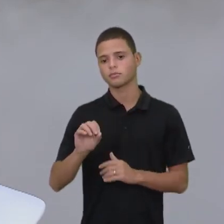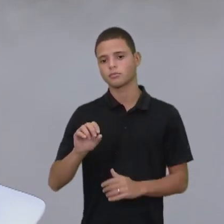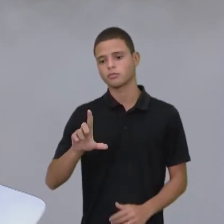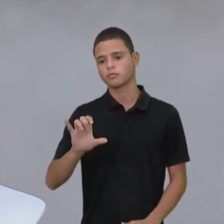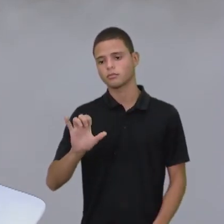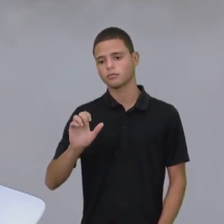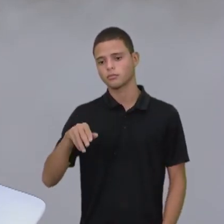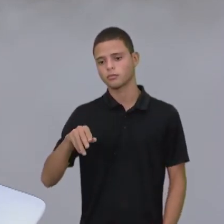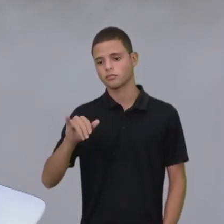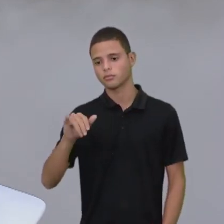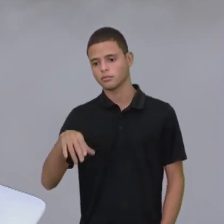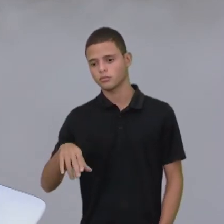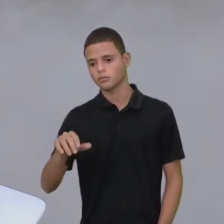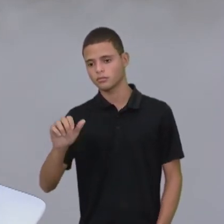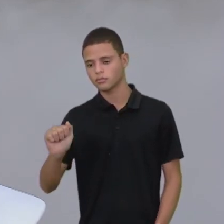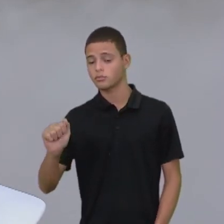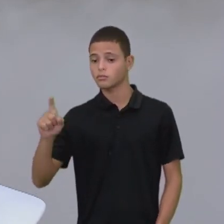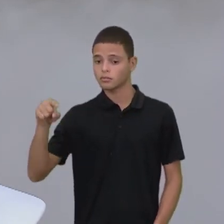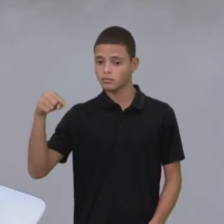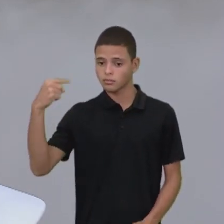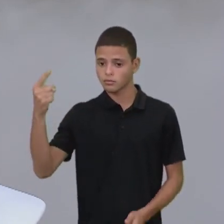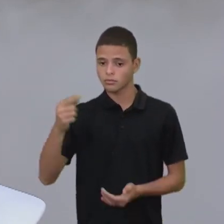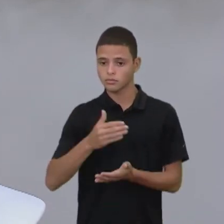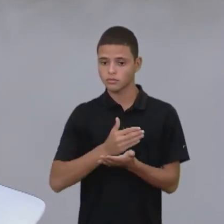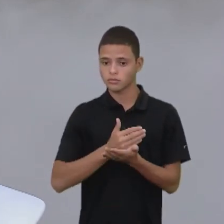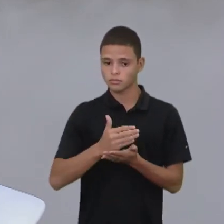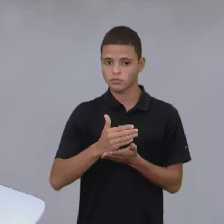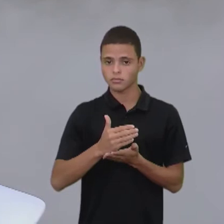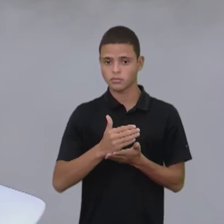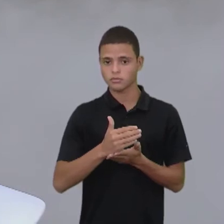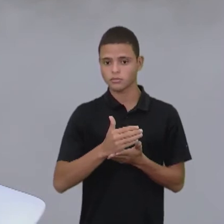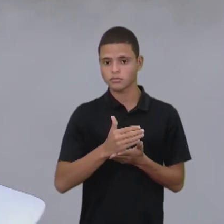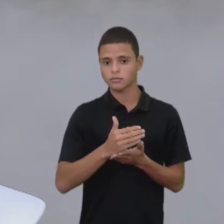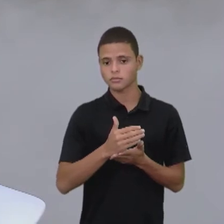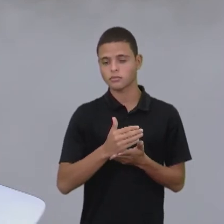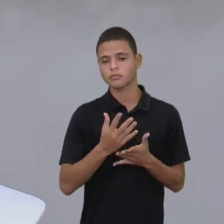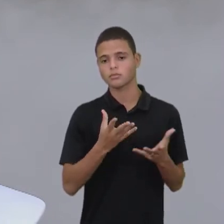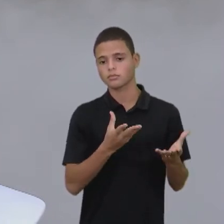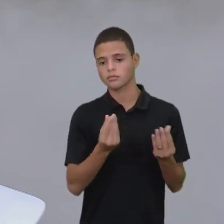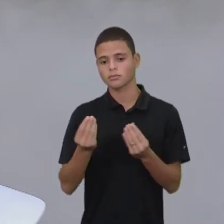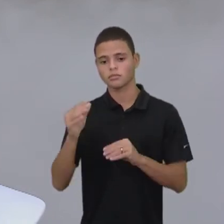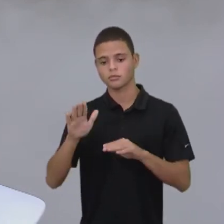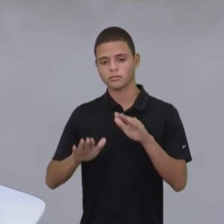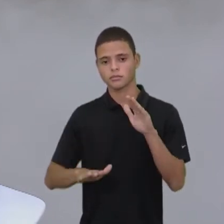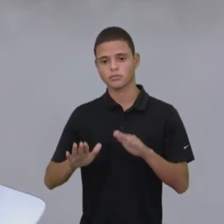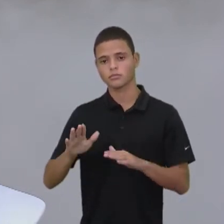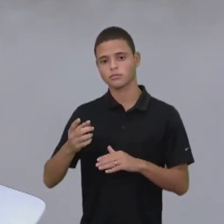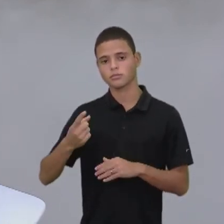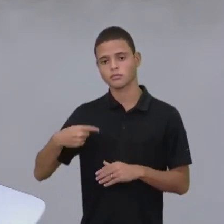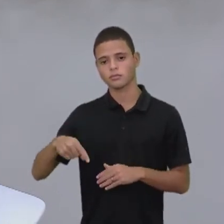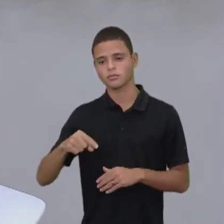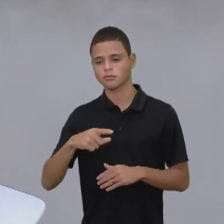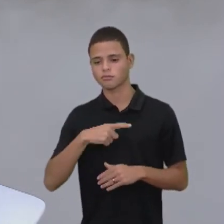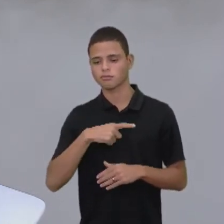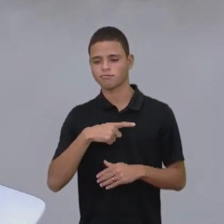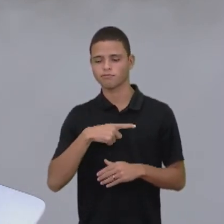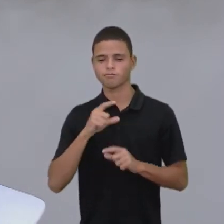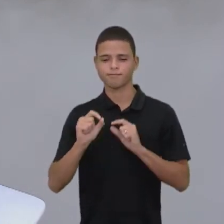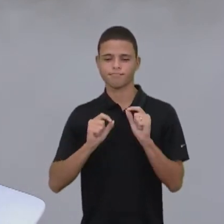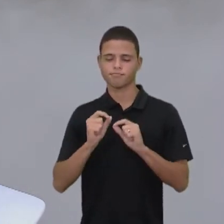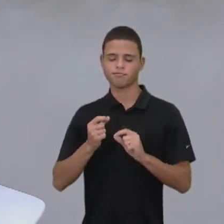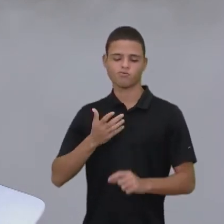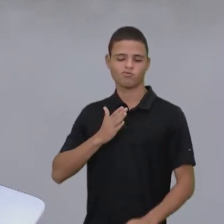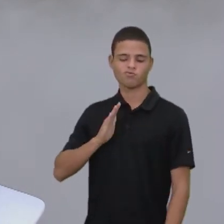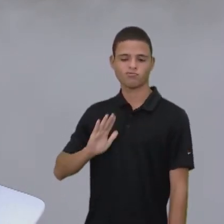entra depois num processo de compensação que também, por muitas vezes, faz a gente ter a repulsa. E